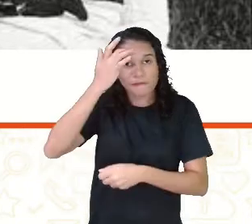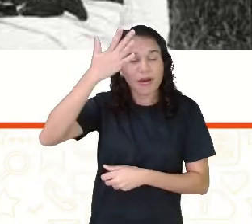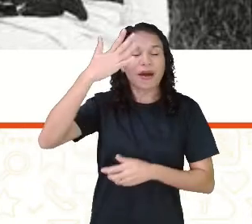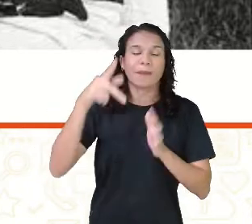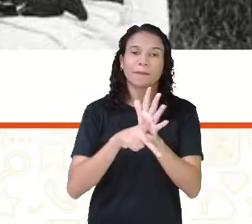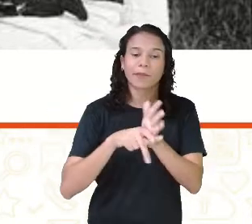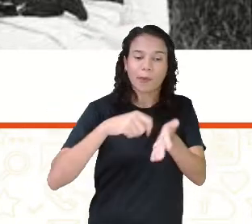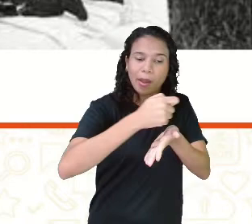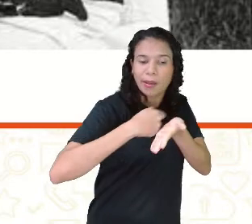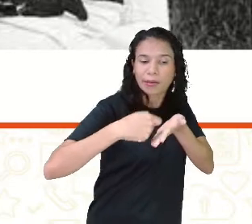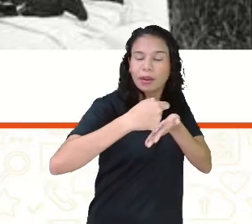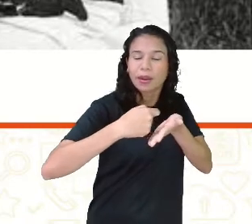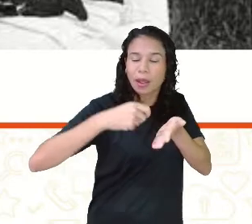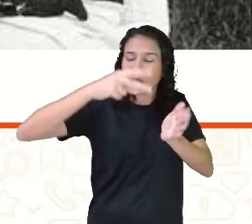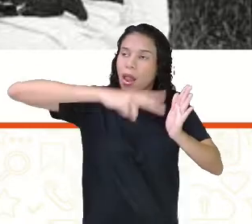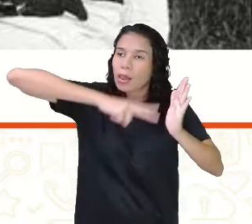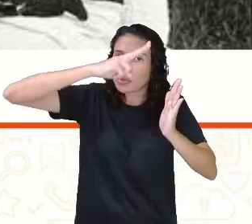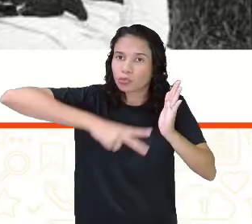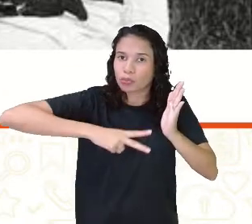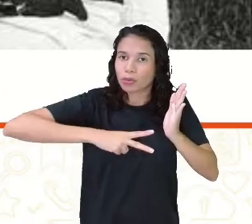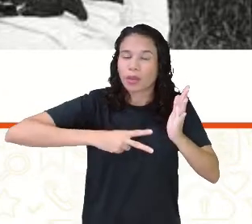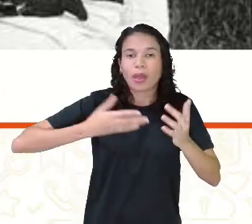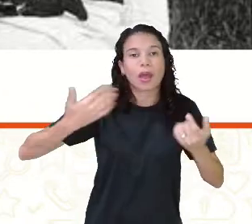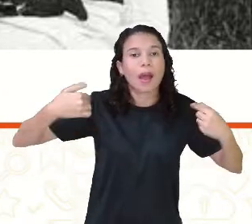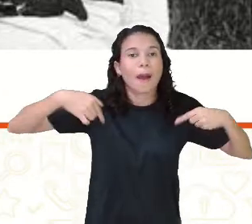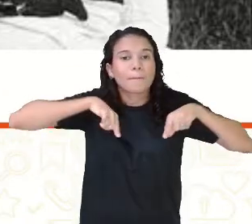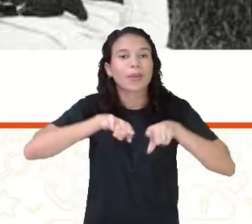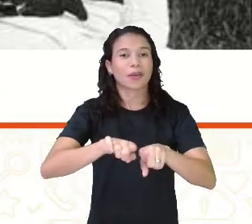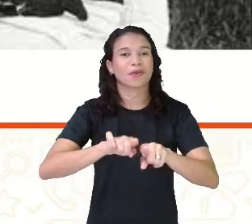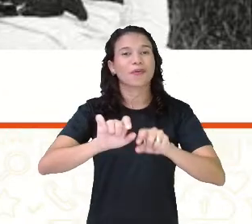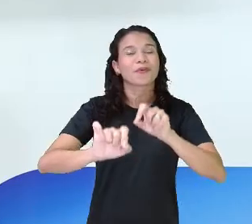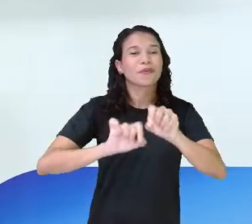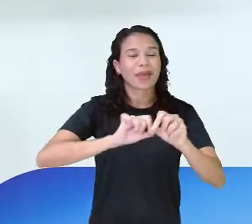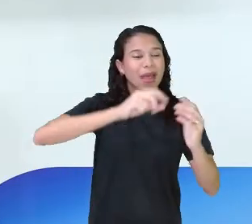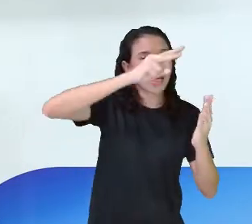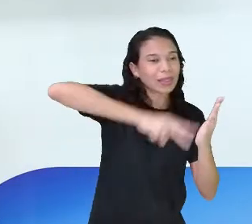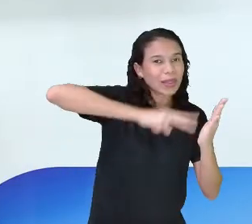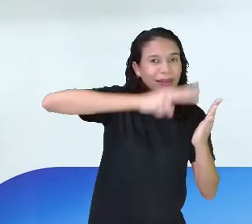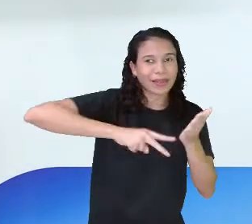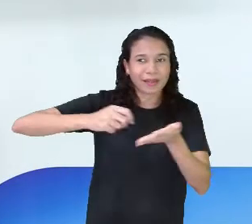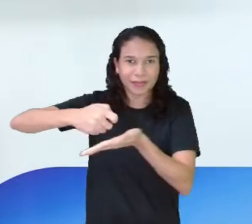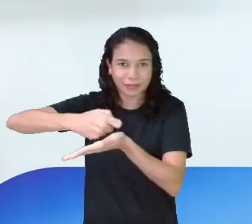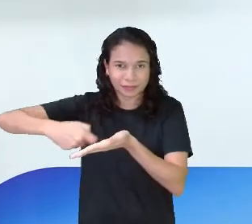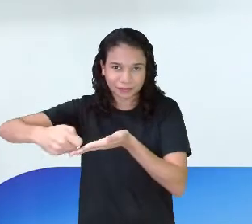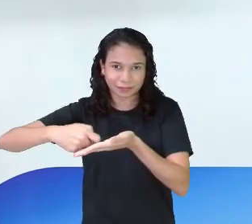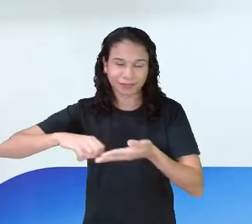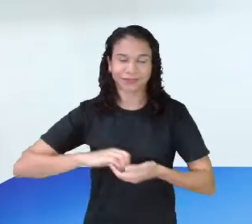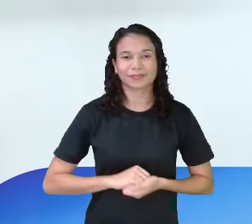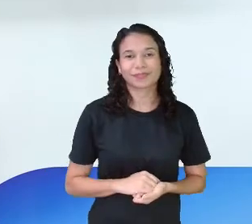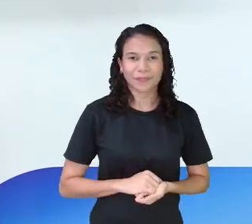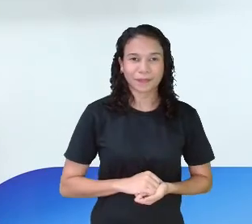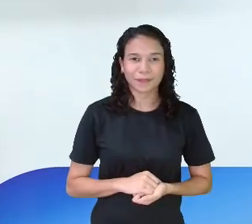no processo, ela aprendeu concomitantemente a leitura e a escrita.